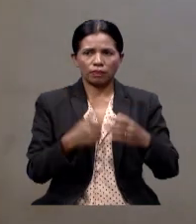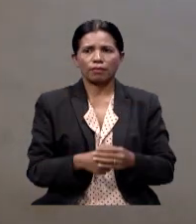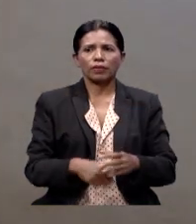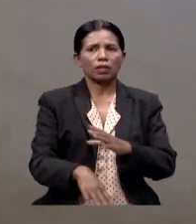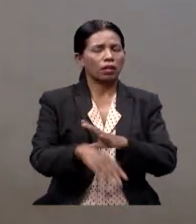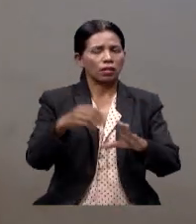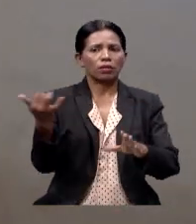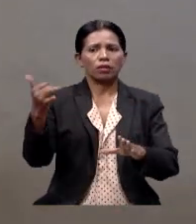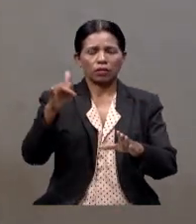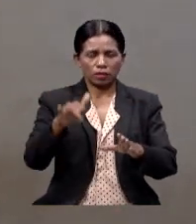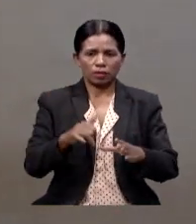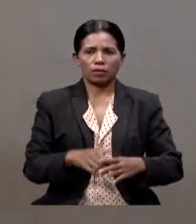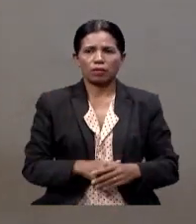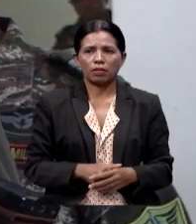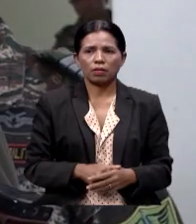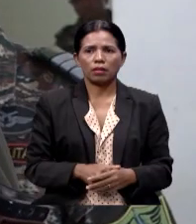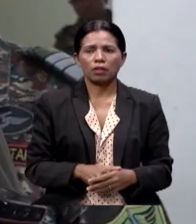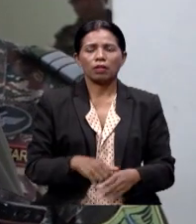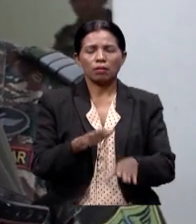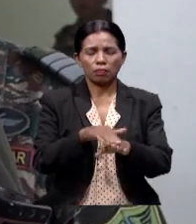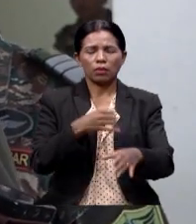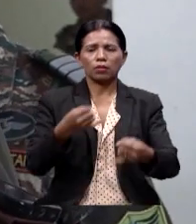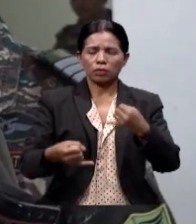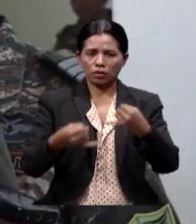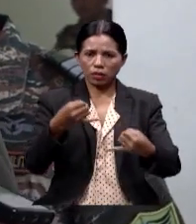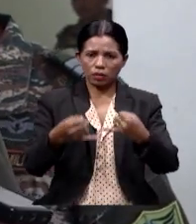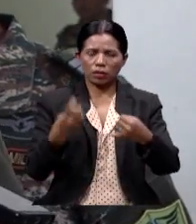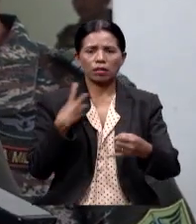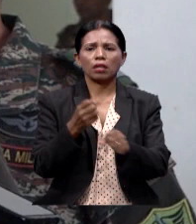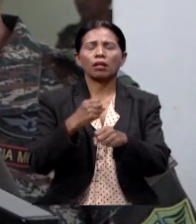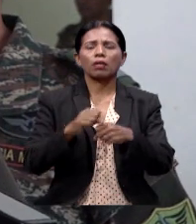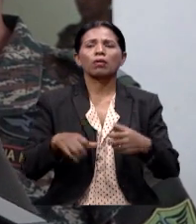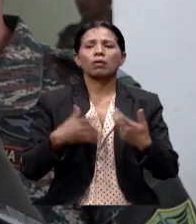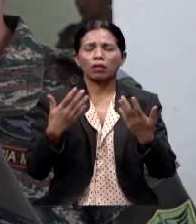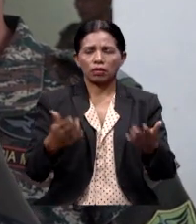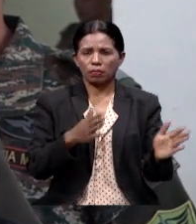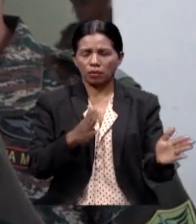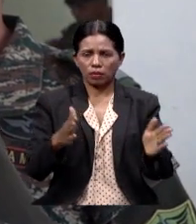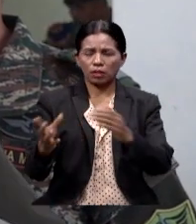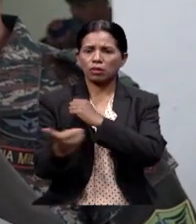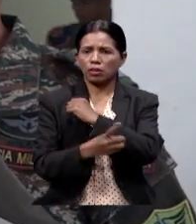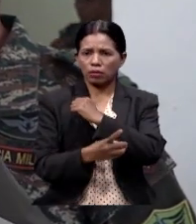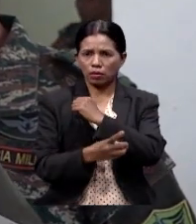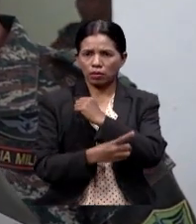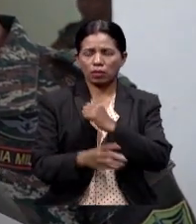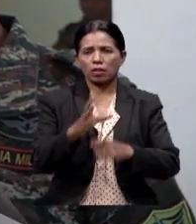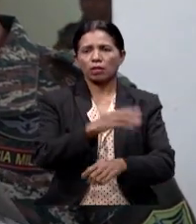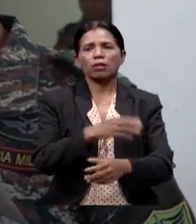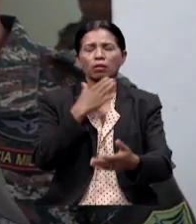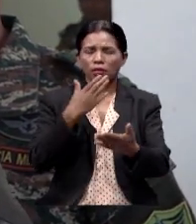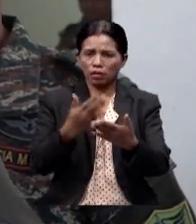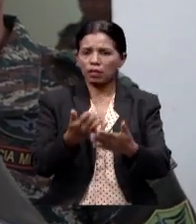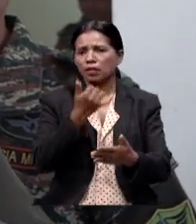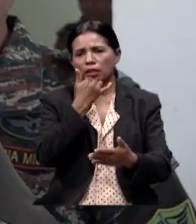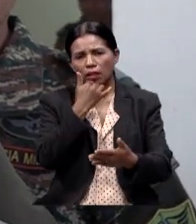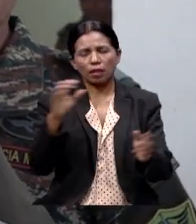sair, né, para formalizar, né, mas tem por justiça, né, galera. Né, ita to alunsa né, ada um processo disciplinar, né. To conclusão é da que nia sala, gala